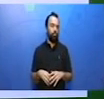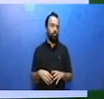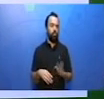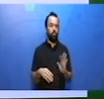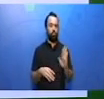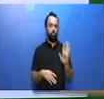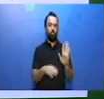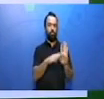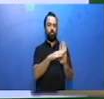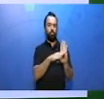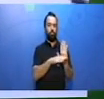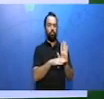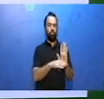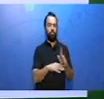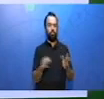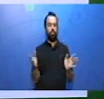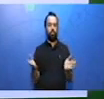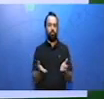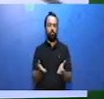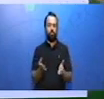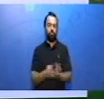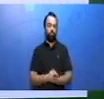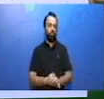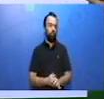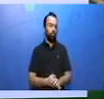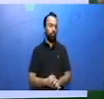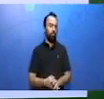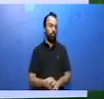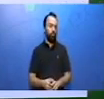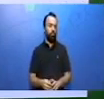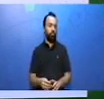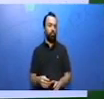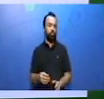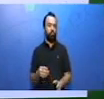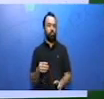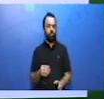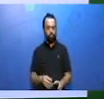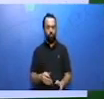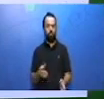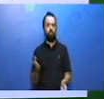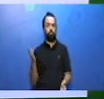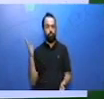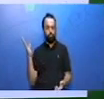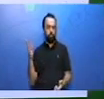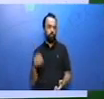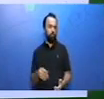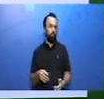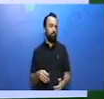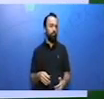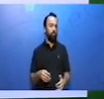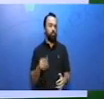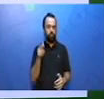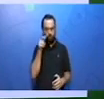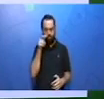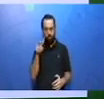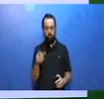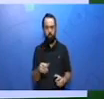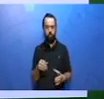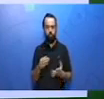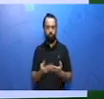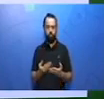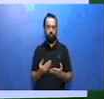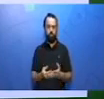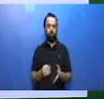E aí, o roteiro de atividades em casa. Aula 5, História e Geografia, Unidade 7. Assistir a videoaula